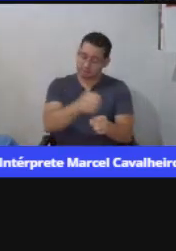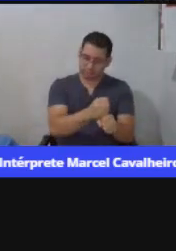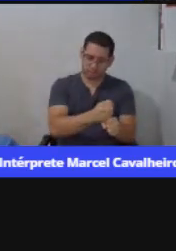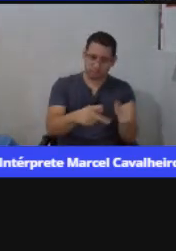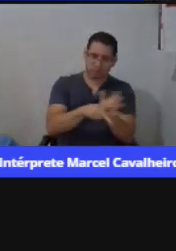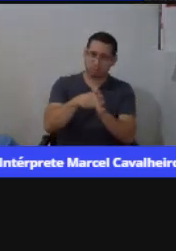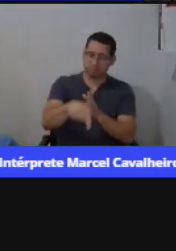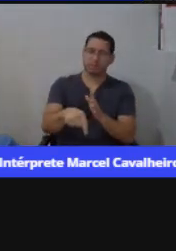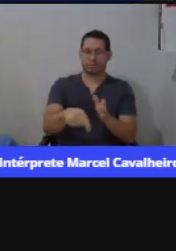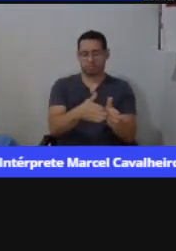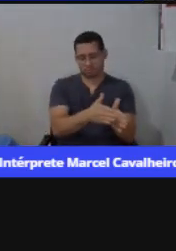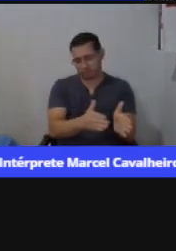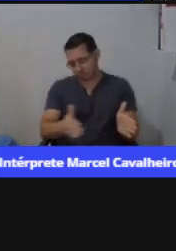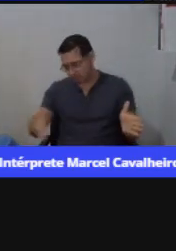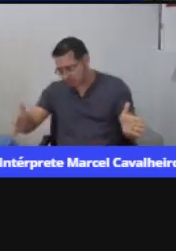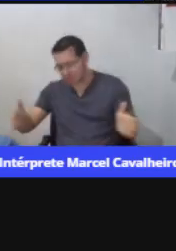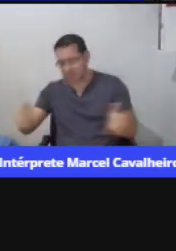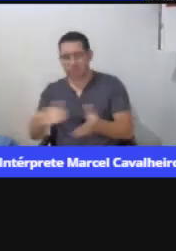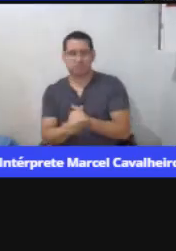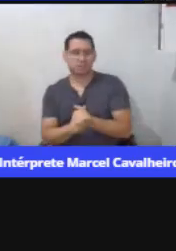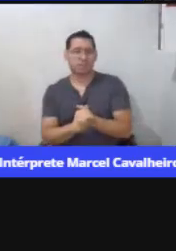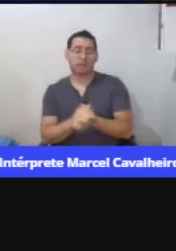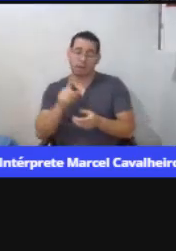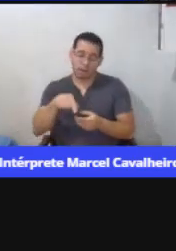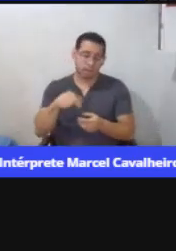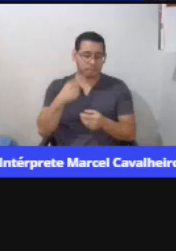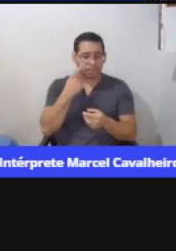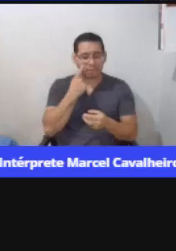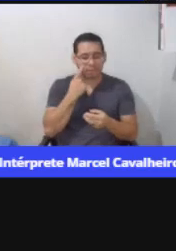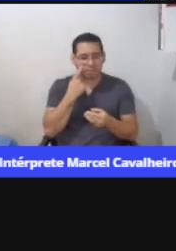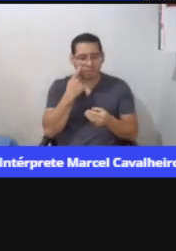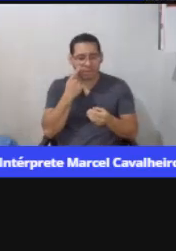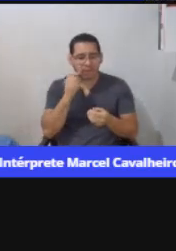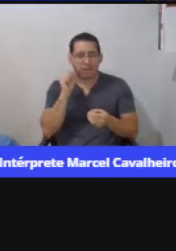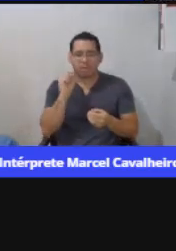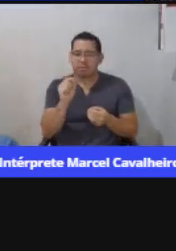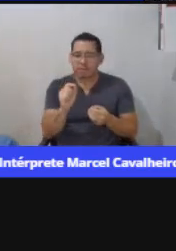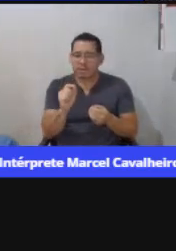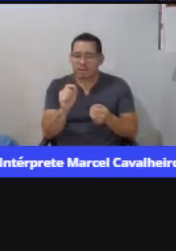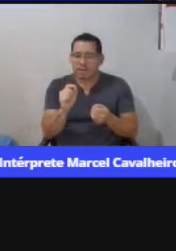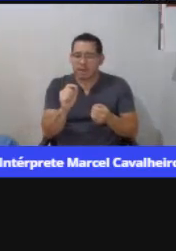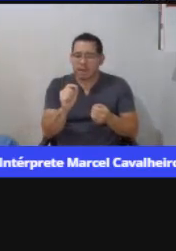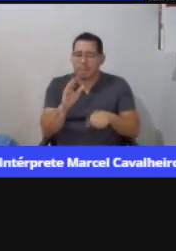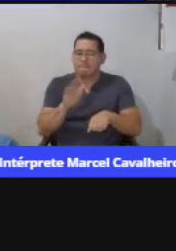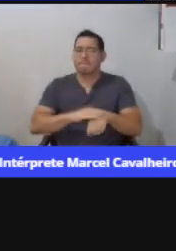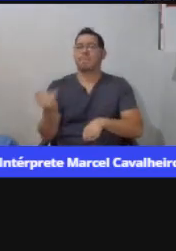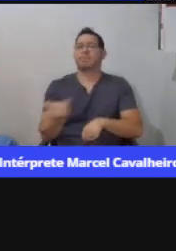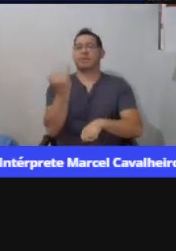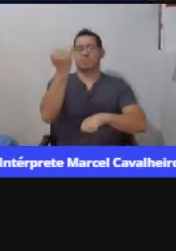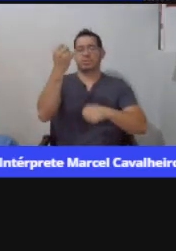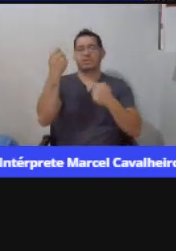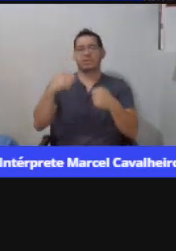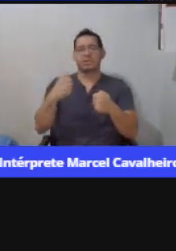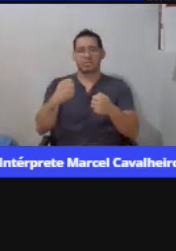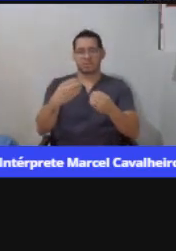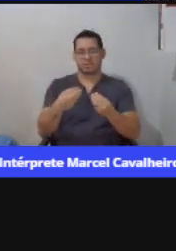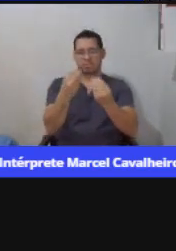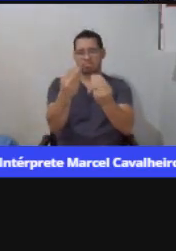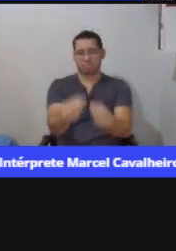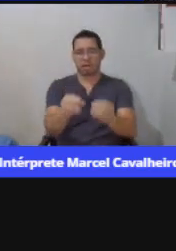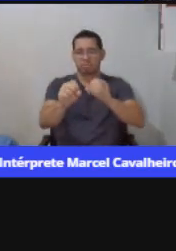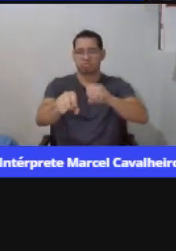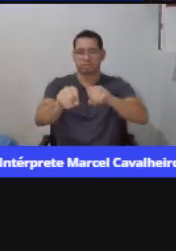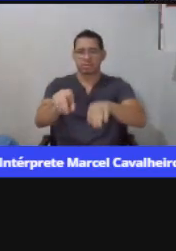A partir daí, a gente vai ver quais são as necessidades prioritárias para a gente poder estar contemplando. E